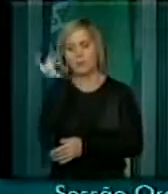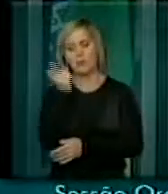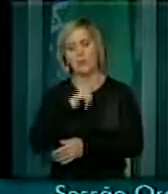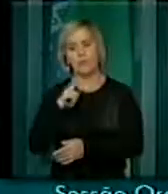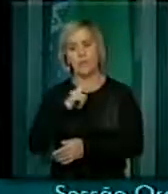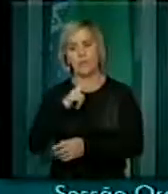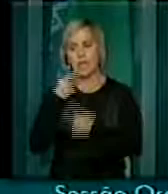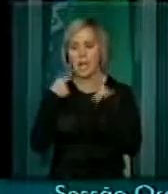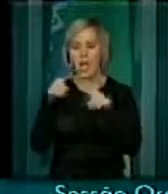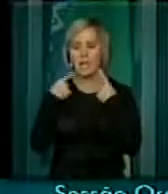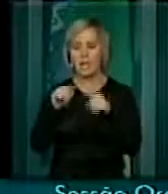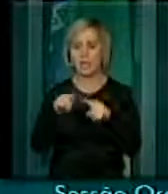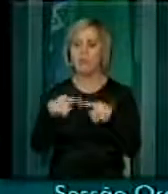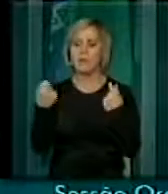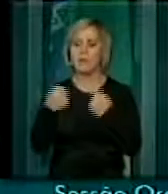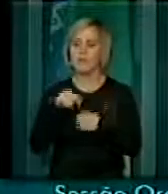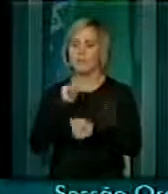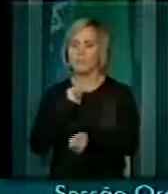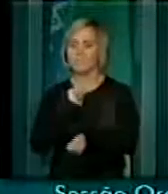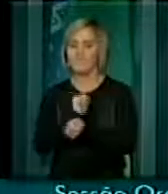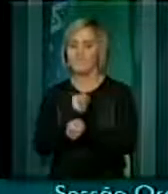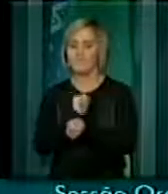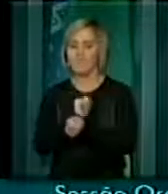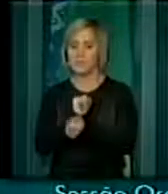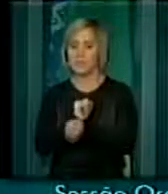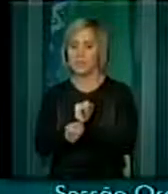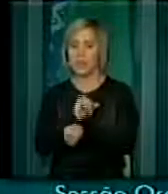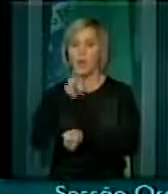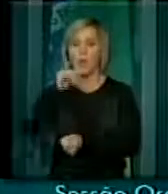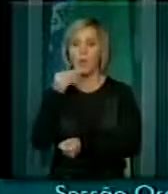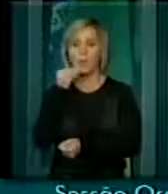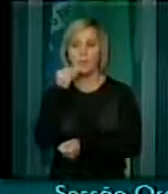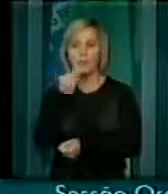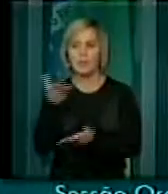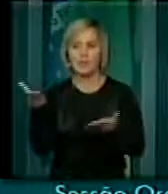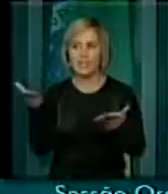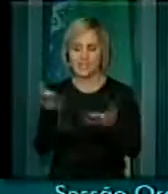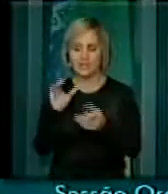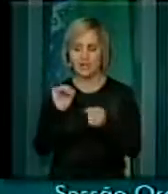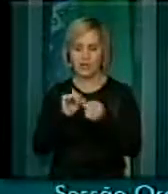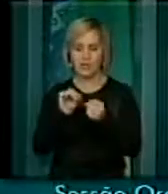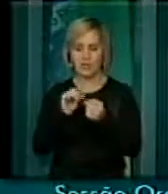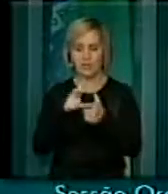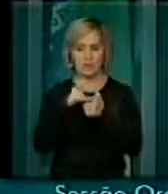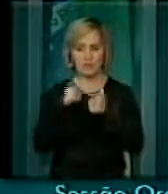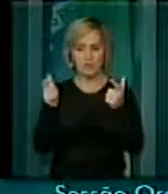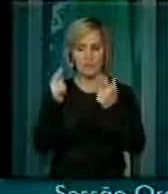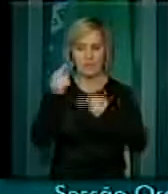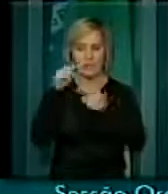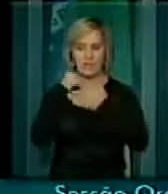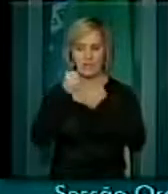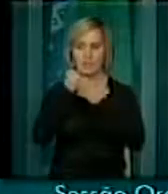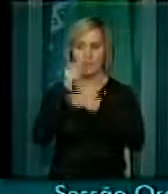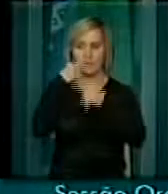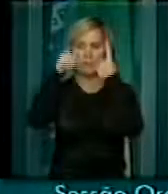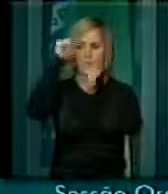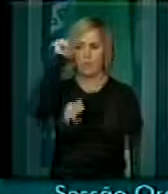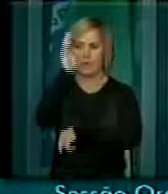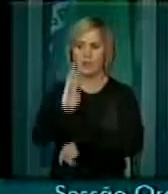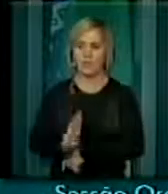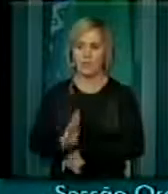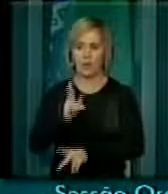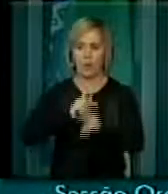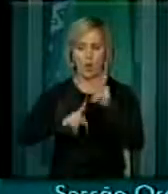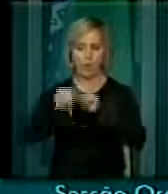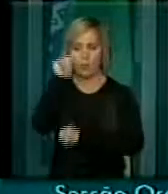fazer. Não percam a oportunidade histórica de fazer esse grande gesto em defesa do Brasil, do povo